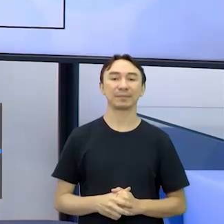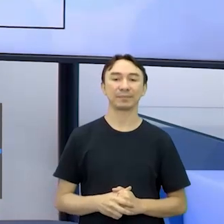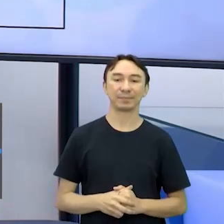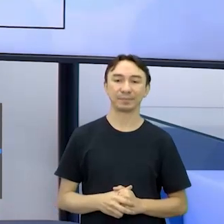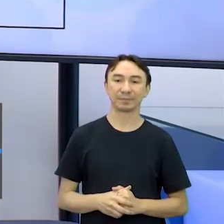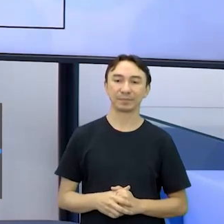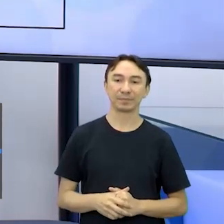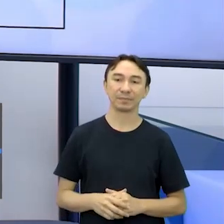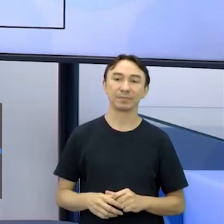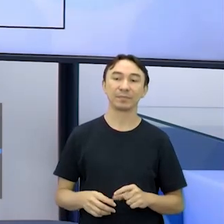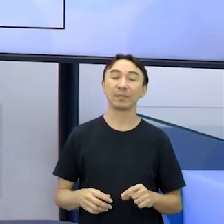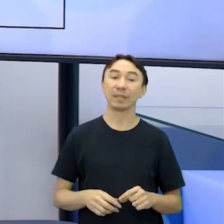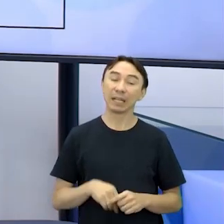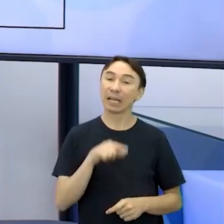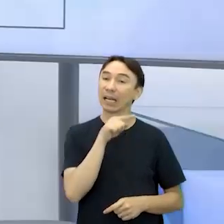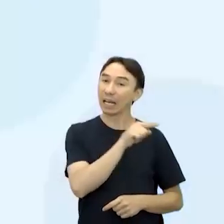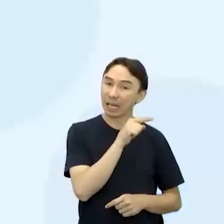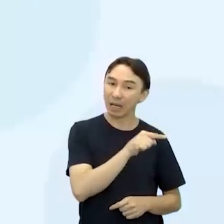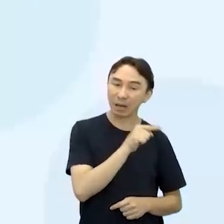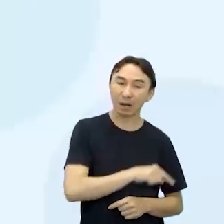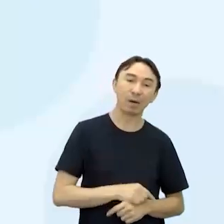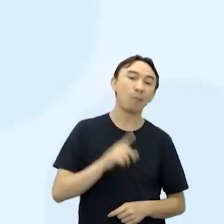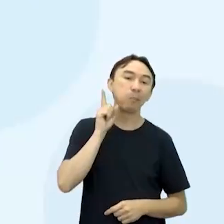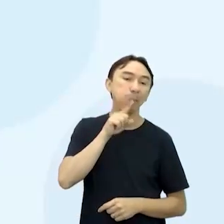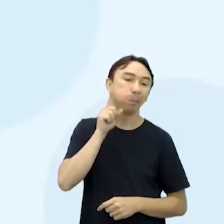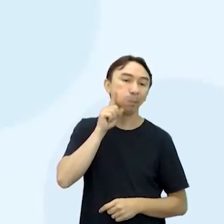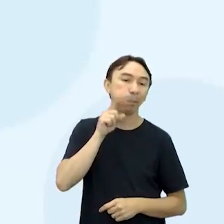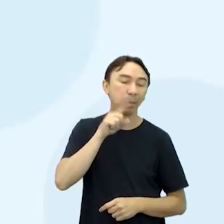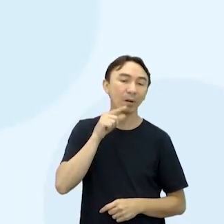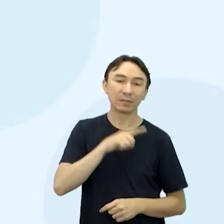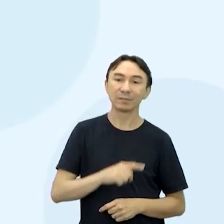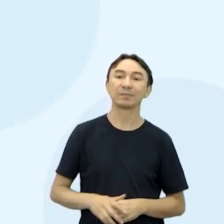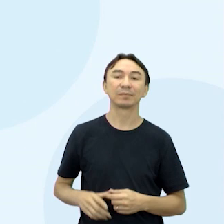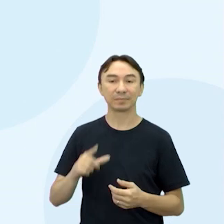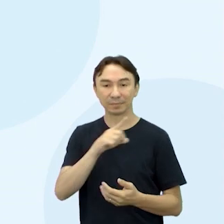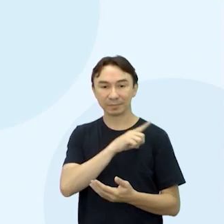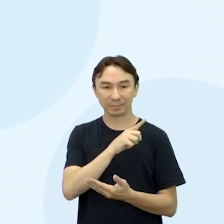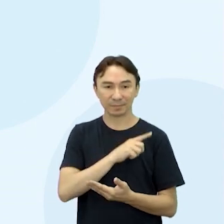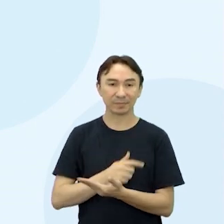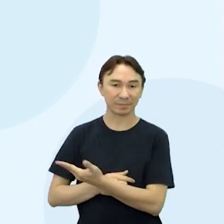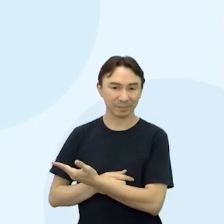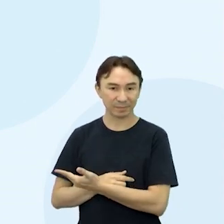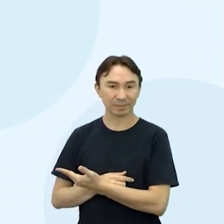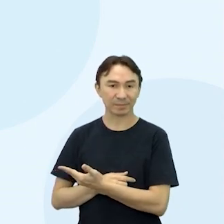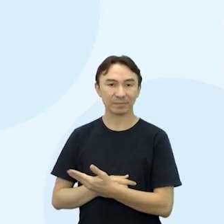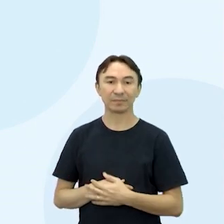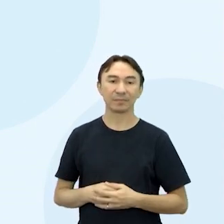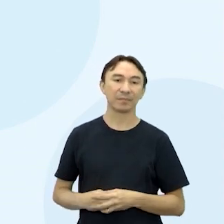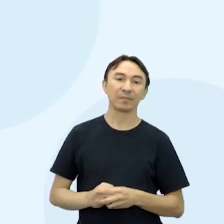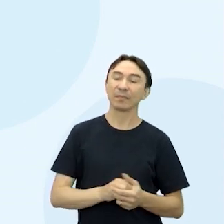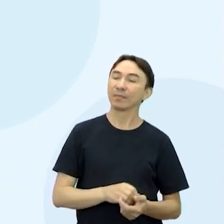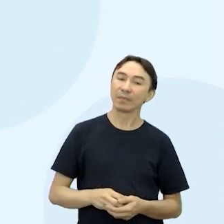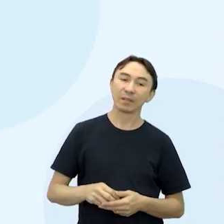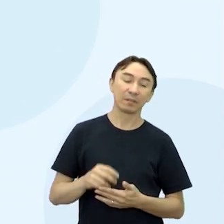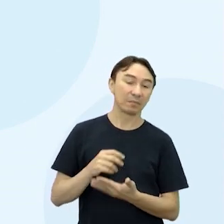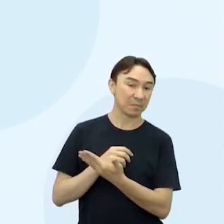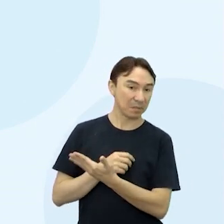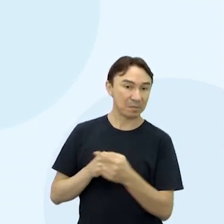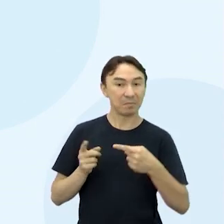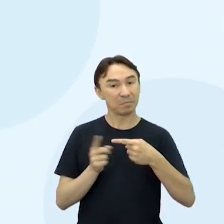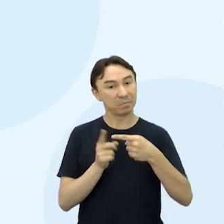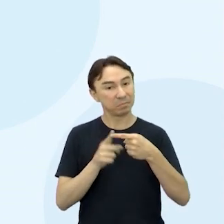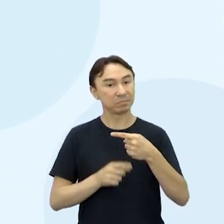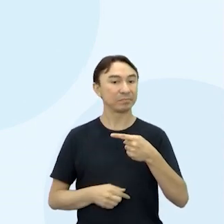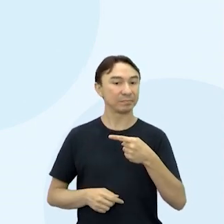imprensa internacional nos Estados Unidos, International Press in the United States, olha só, The New York Times, falamos sobre ele,